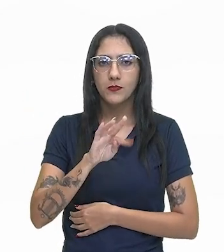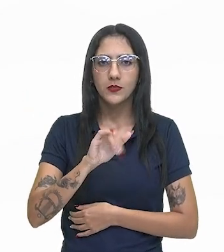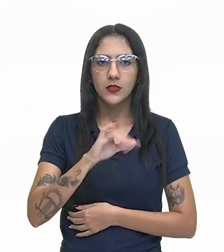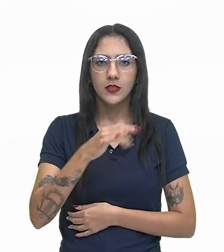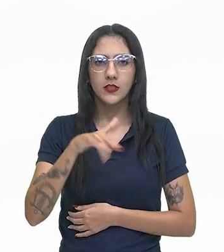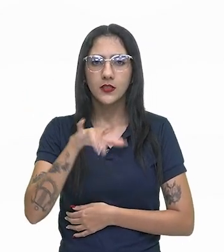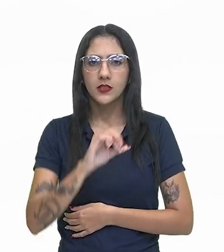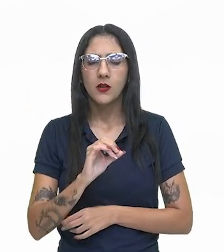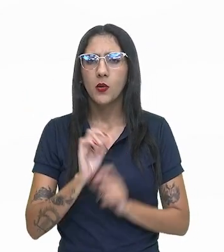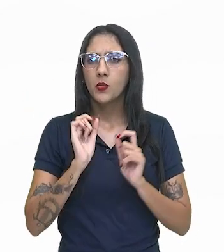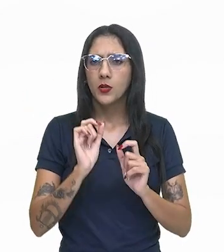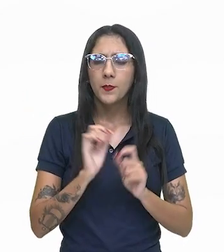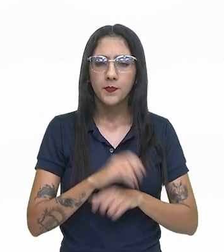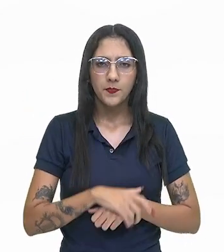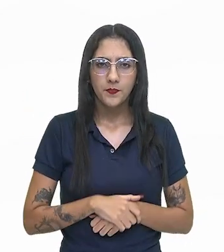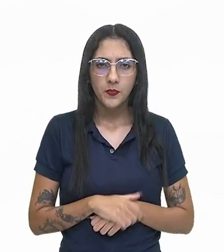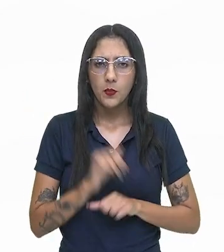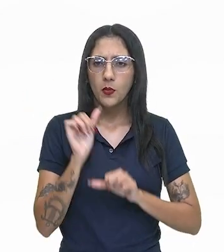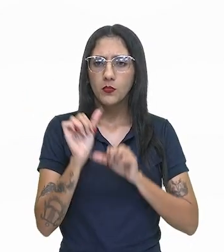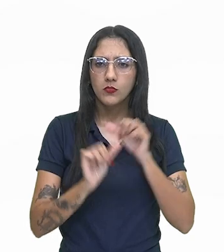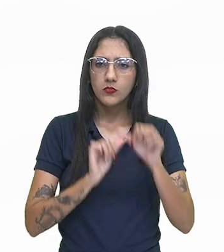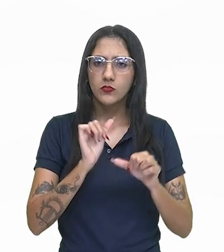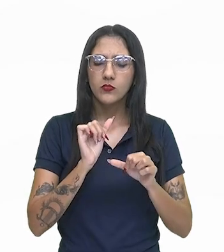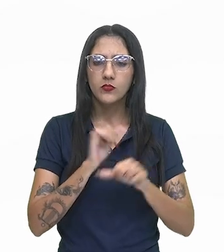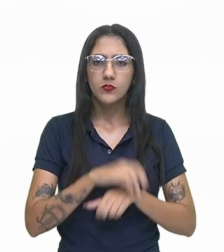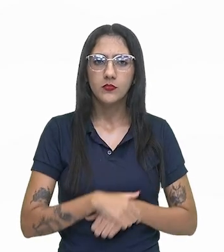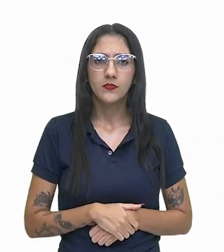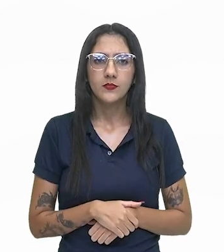Que nada mais é do que uma troca. Olha só